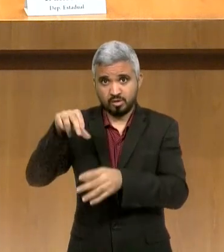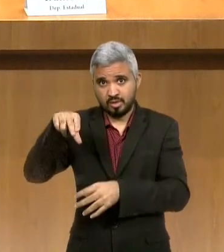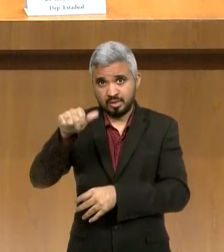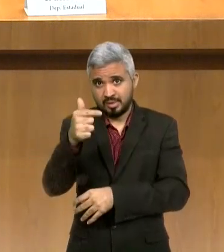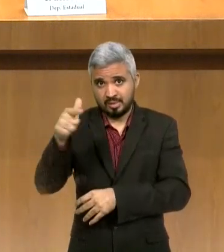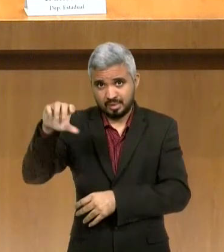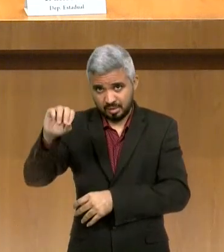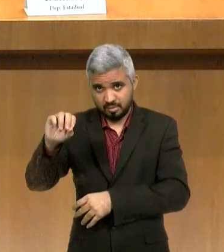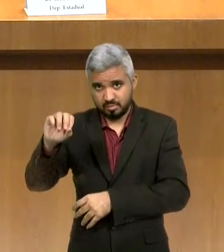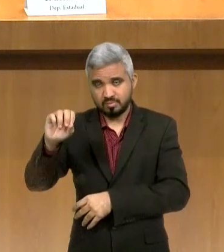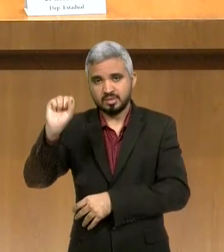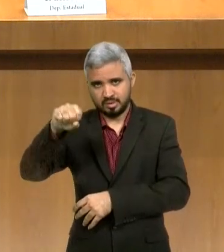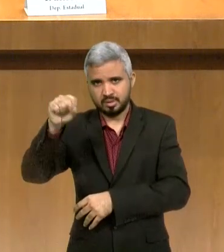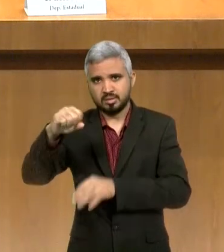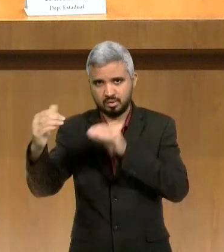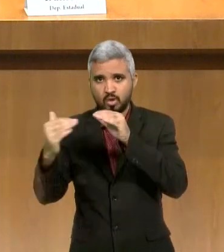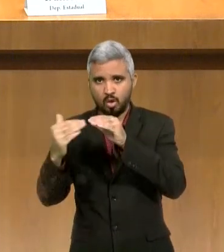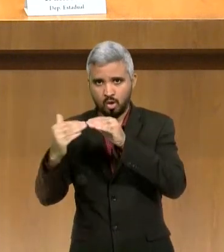do veto.